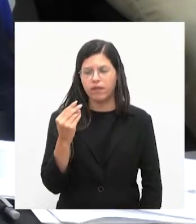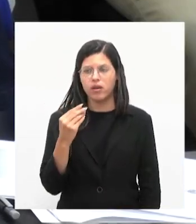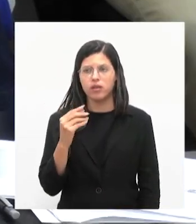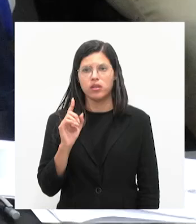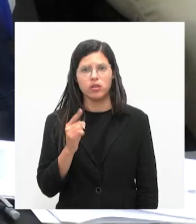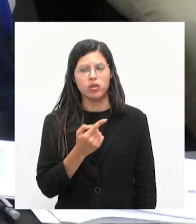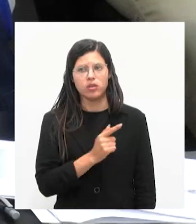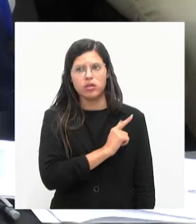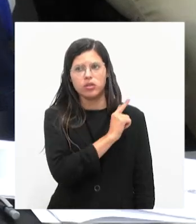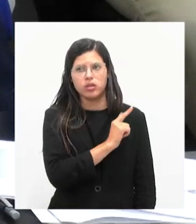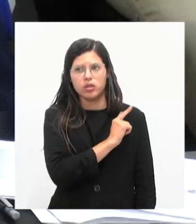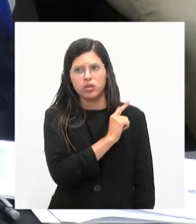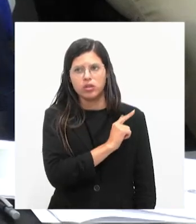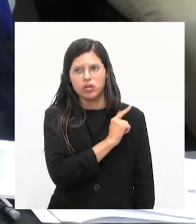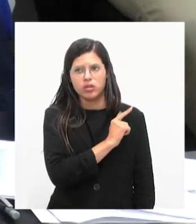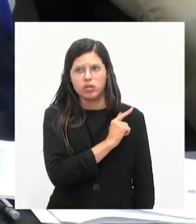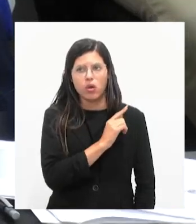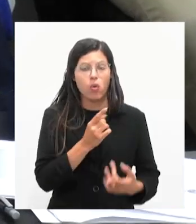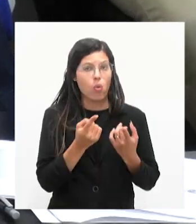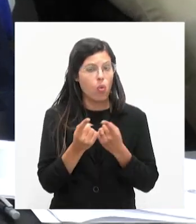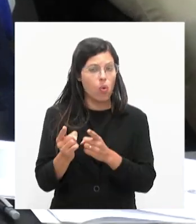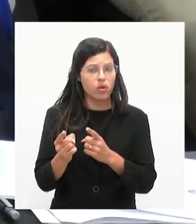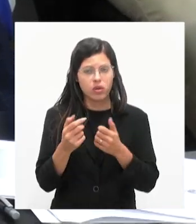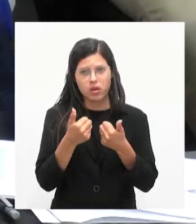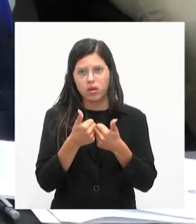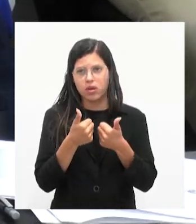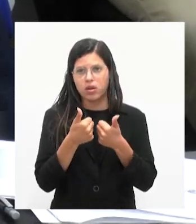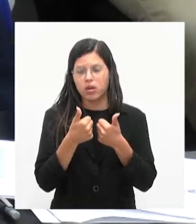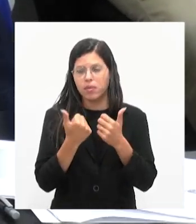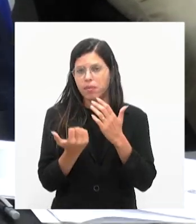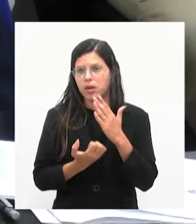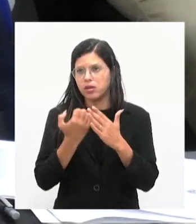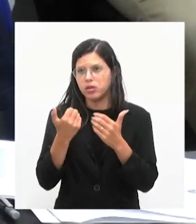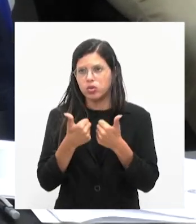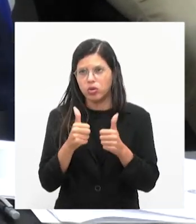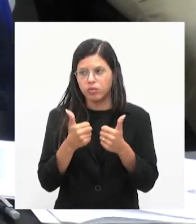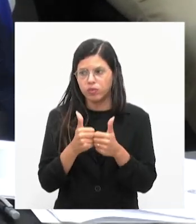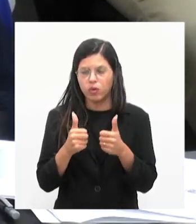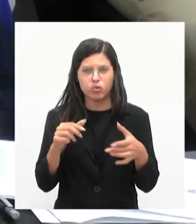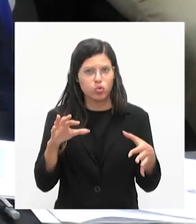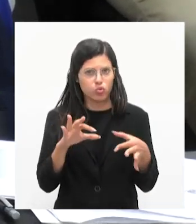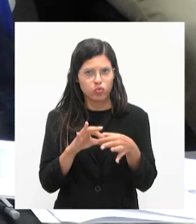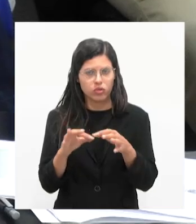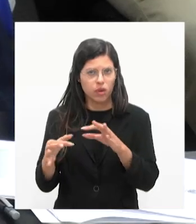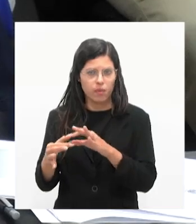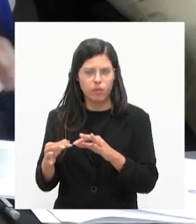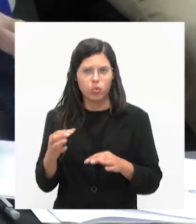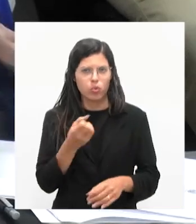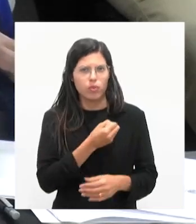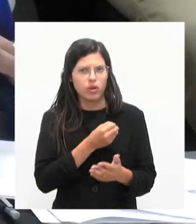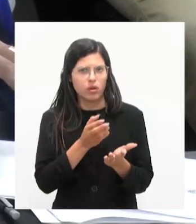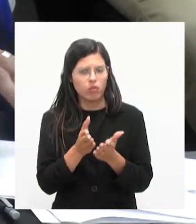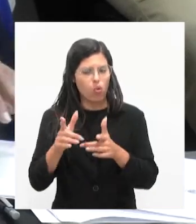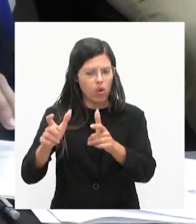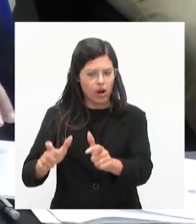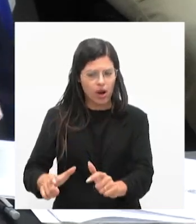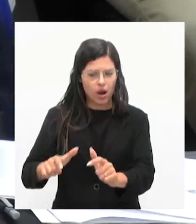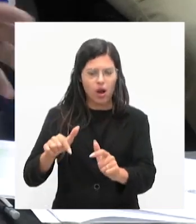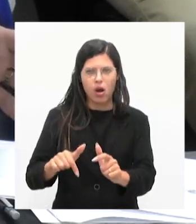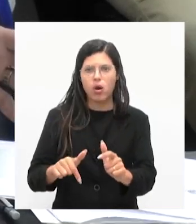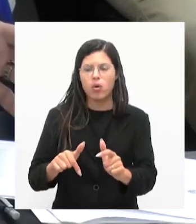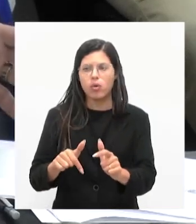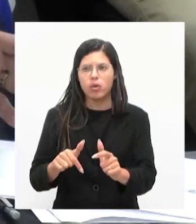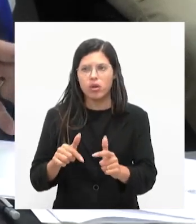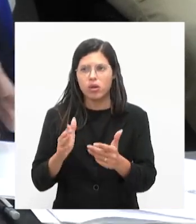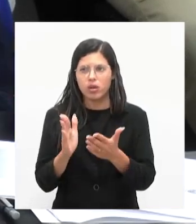inclusive, contra as empresas de ônibus, nós fizemos junção de linha, porque tinha local que aquele permissionário não